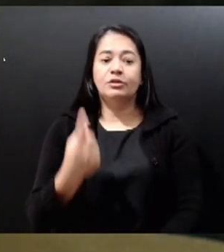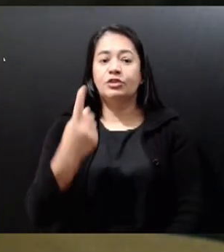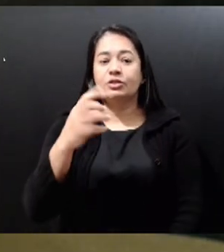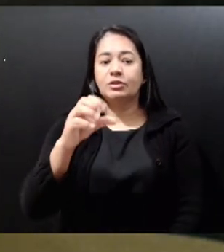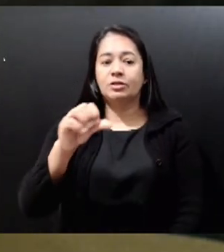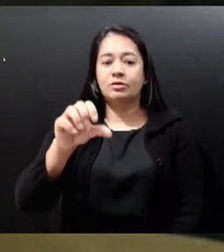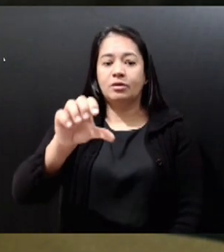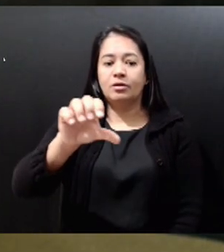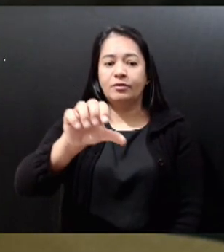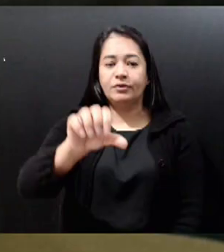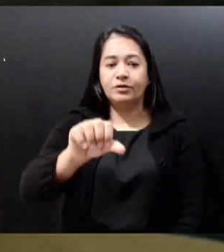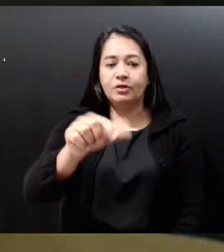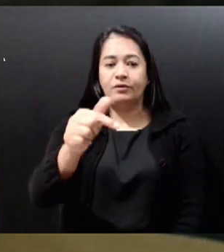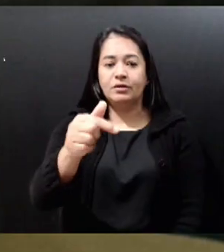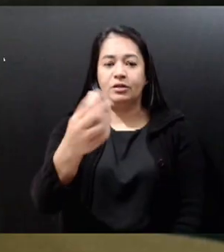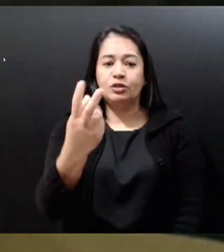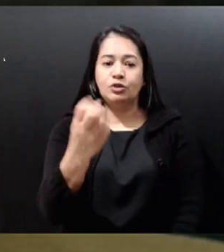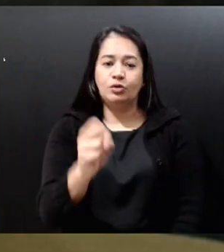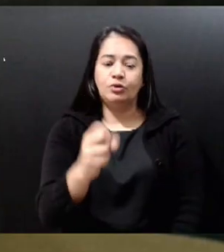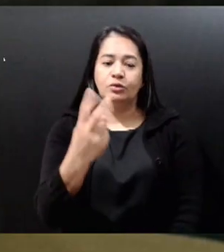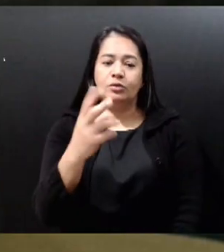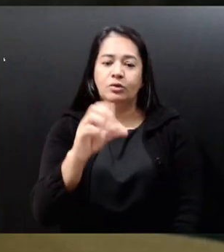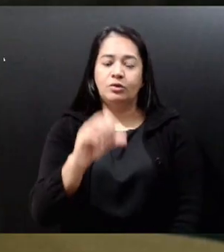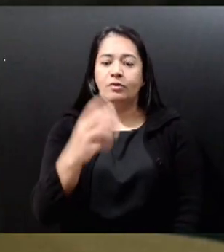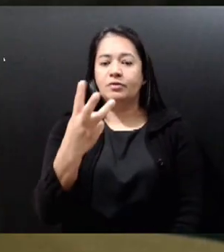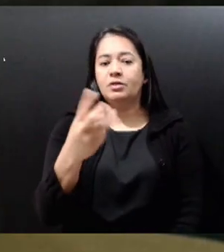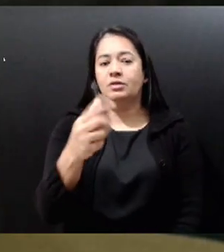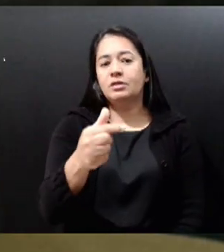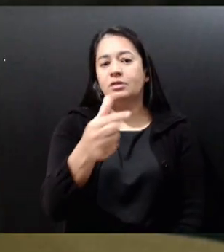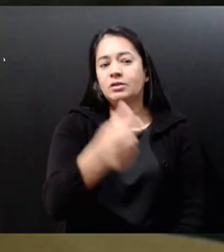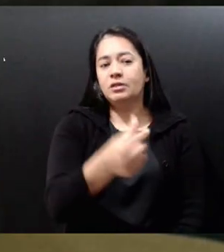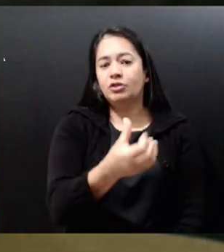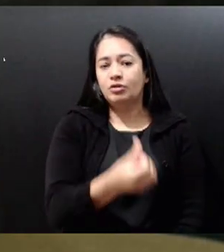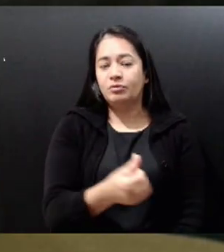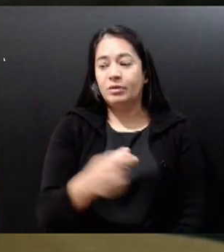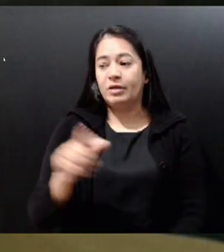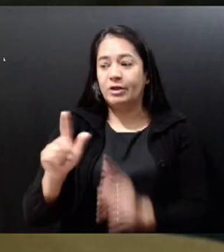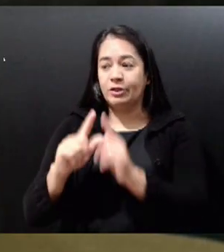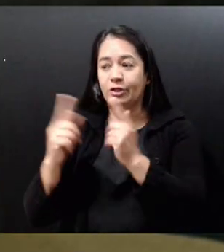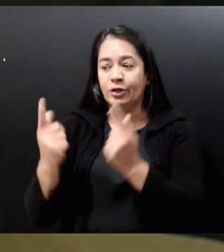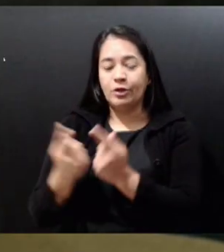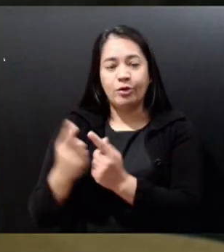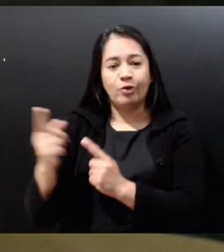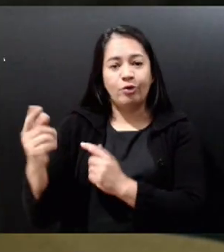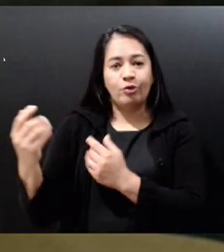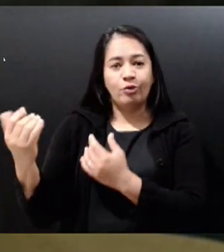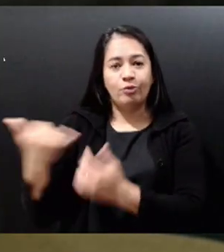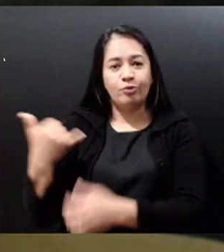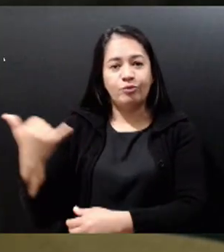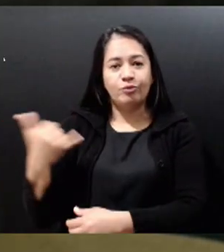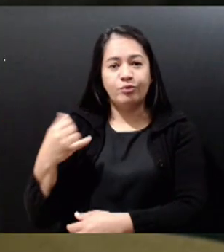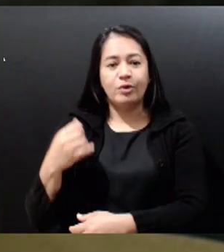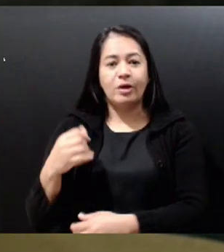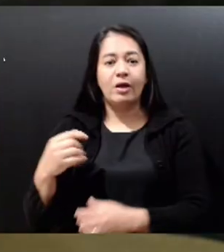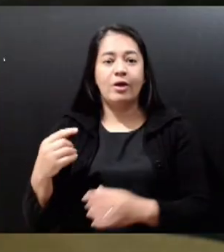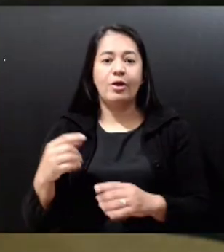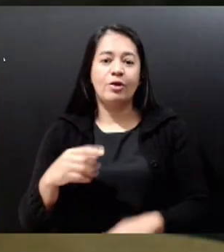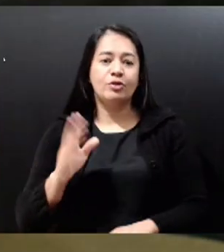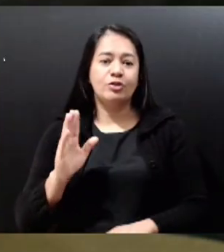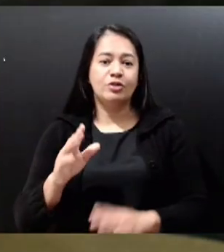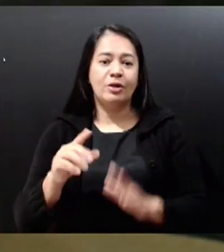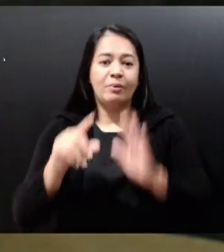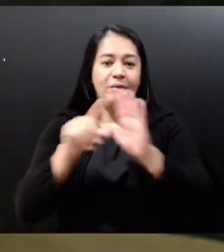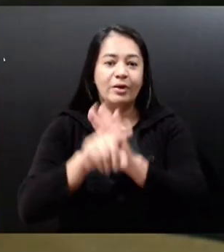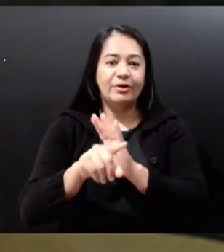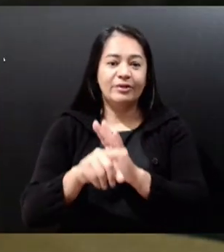19978293776, o WhatsApp está na tela para você. Enquanto a produção vai me passando aqui se tem perguntas, eu já quero perguntar para a Marina, temos sim, muito...